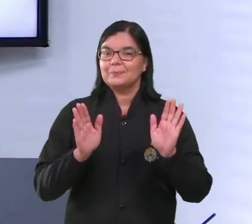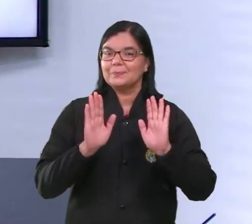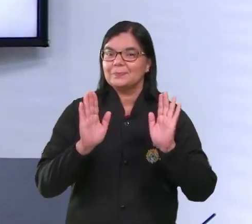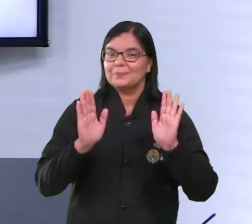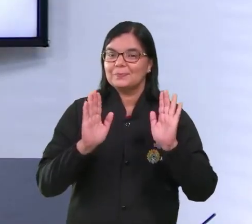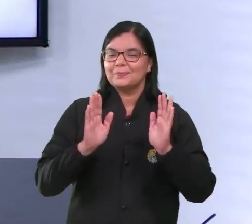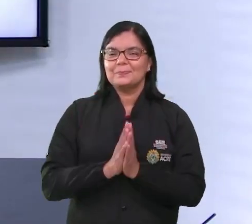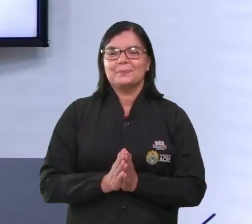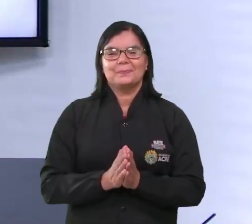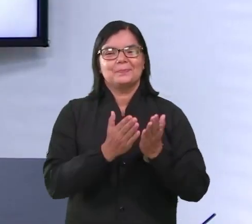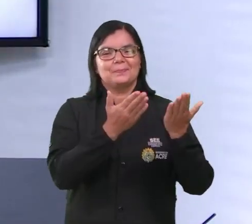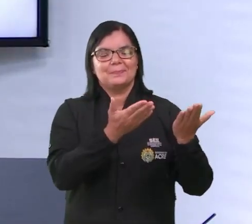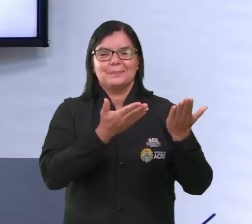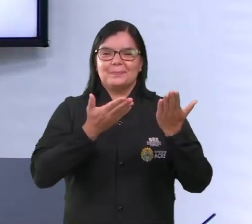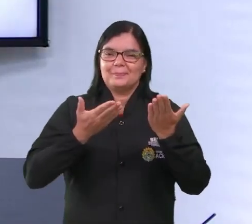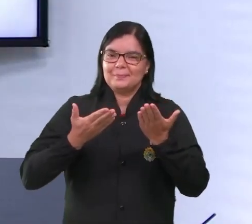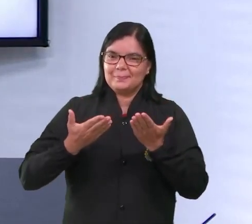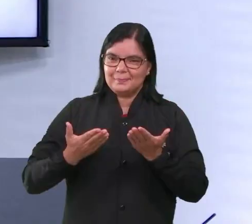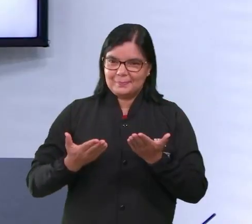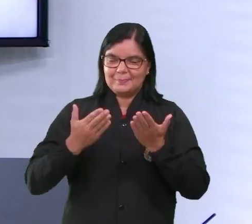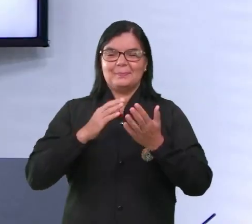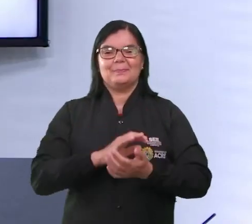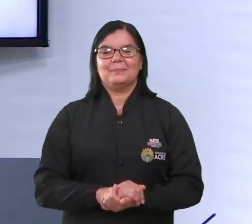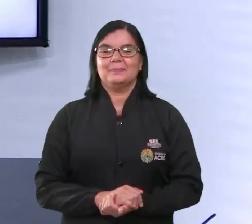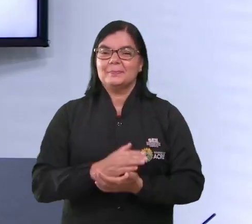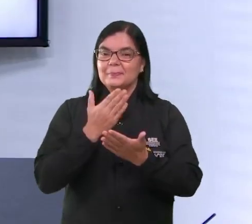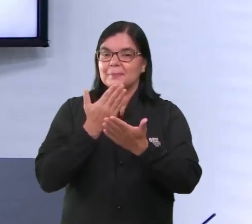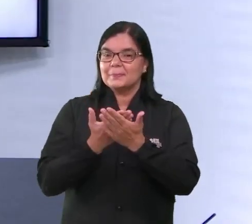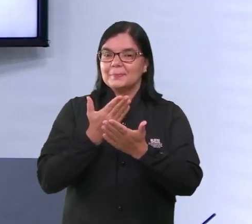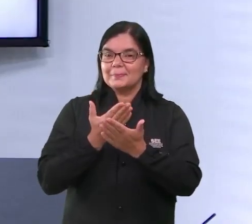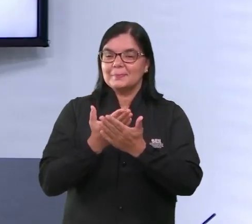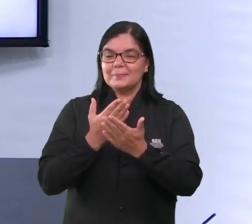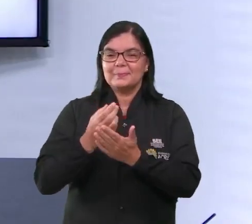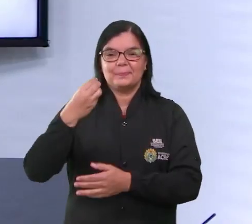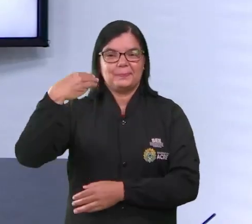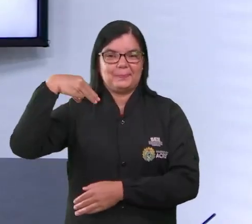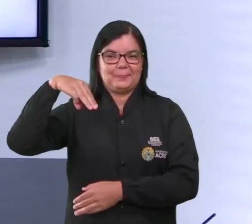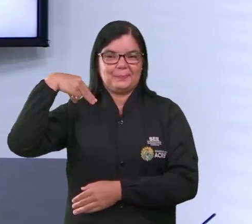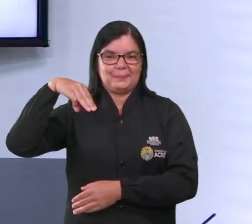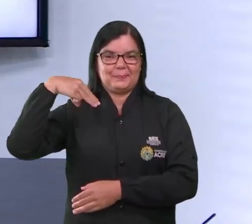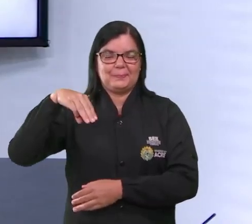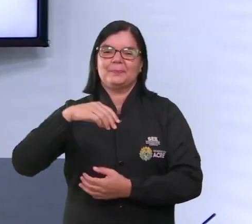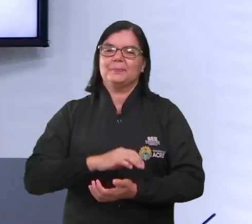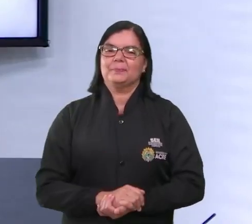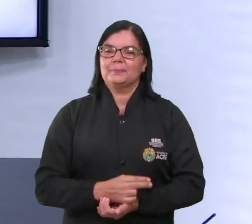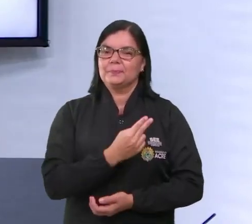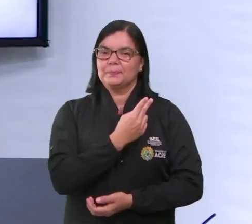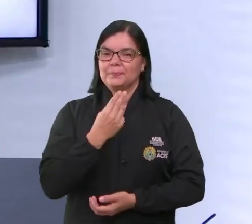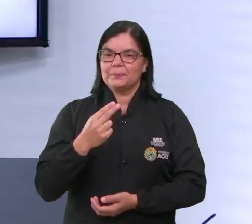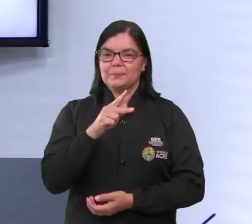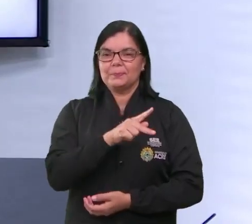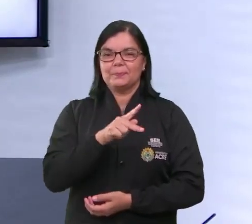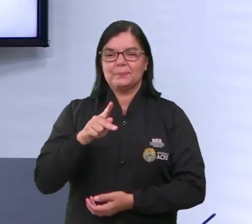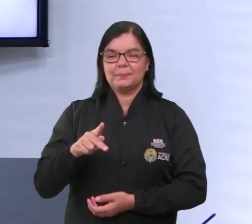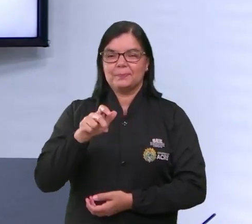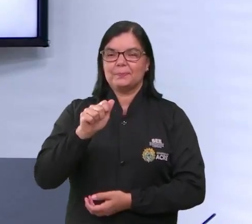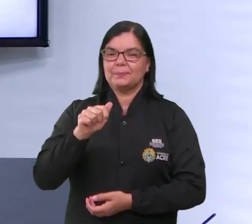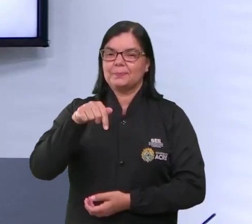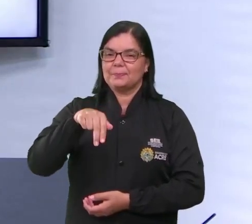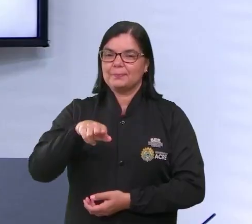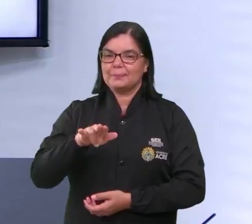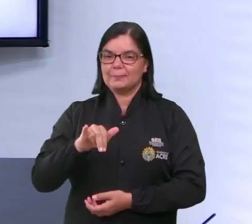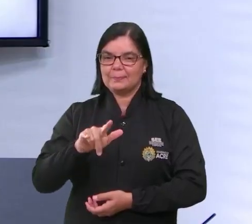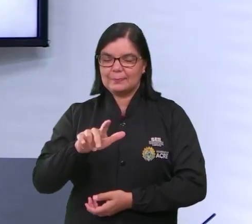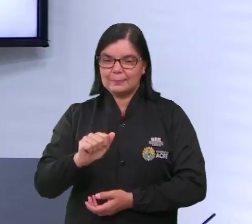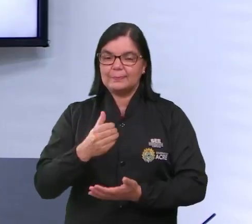Olá, seja muito bem-vindo a mais uma aula de matemática. Eu sou o professor Áquila e